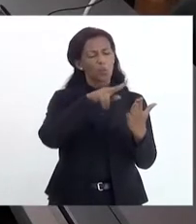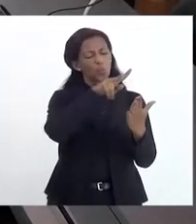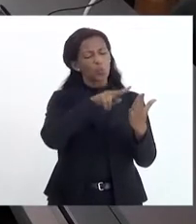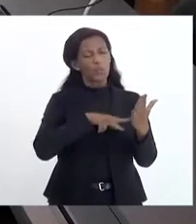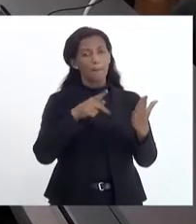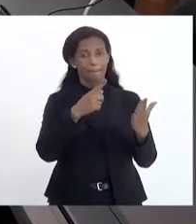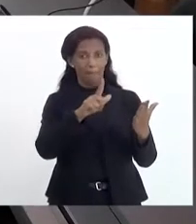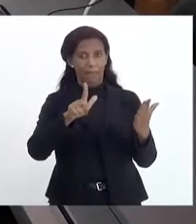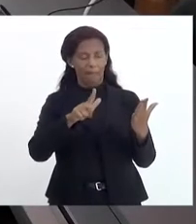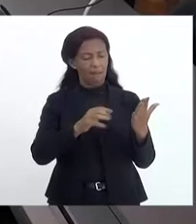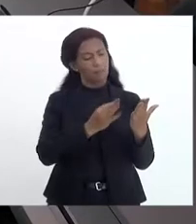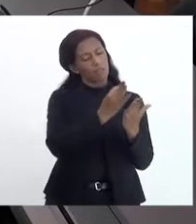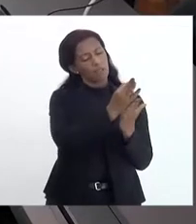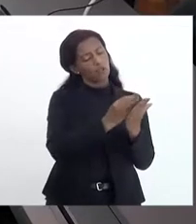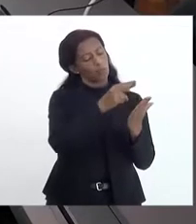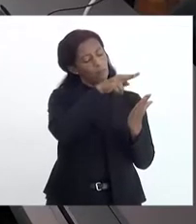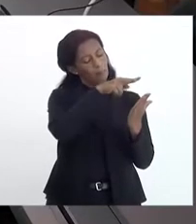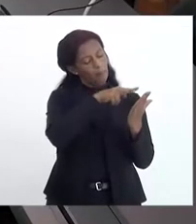projeto do deputado Átila.